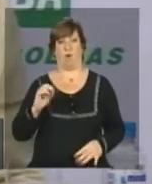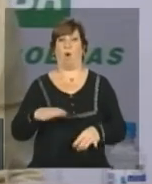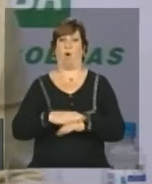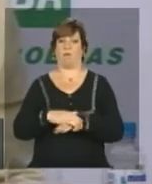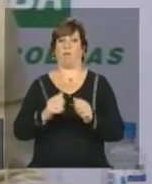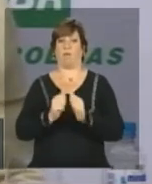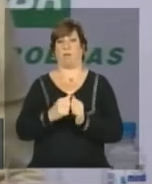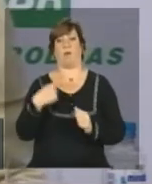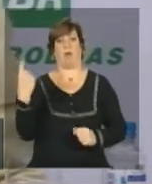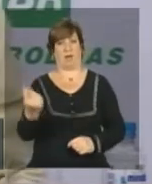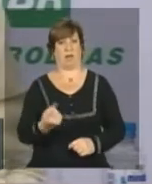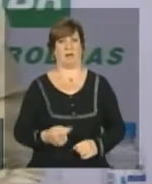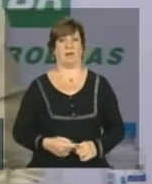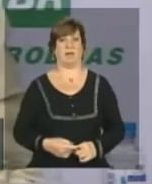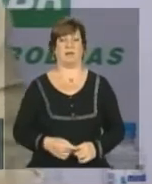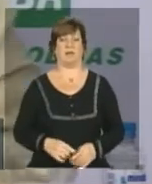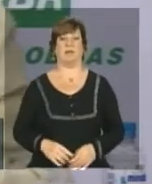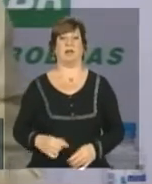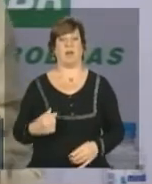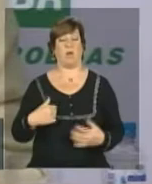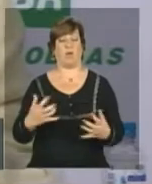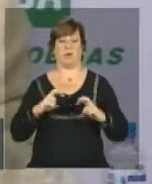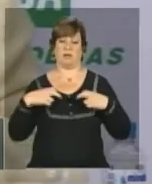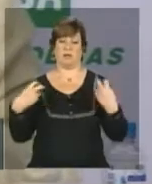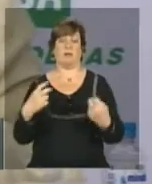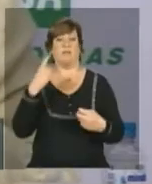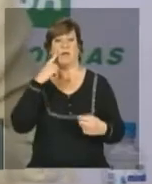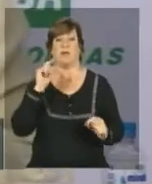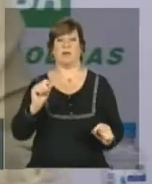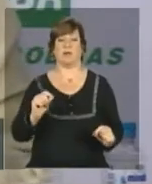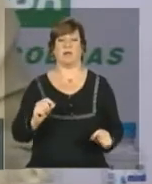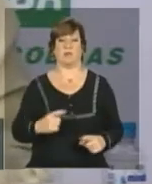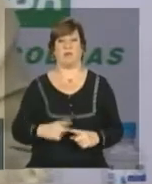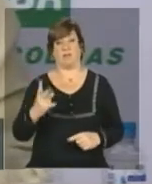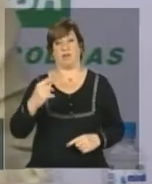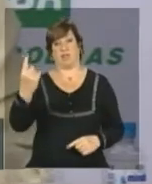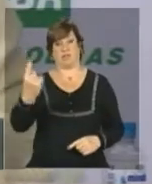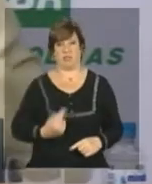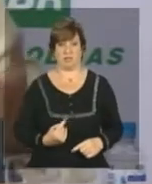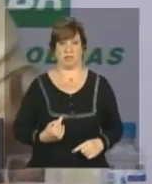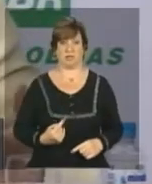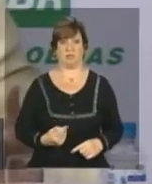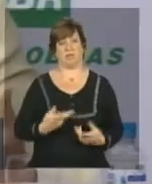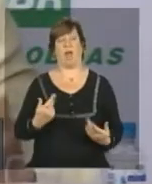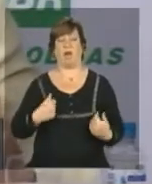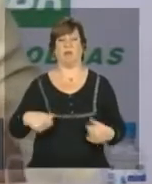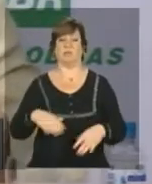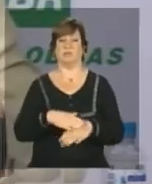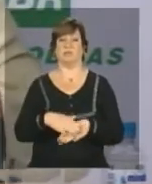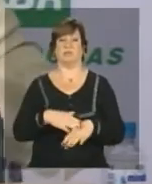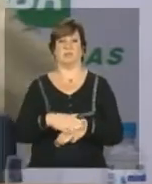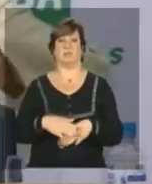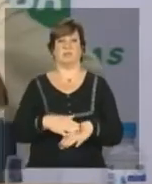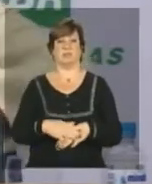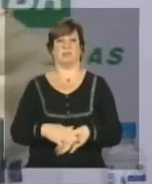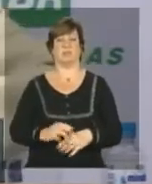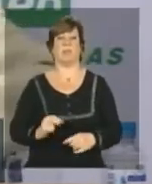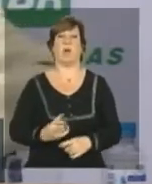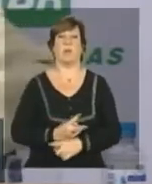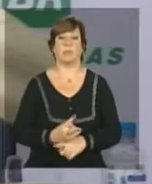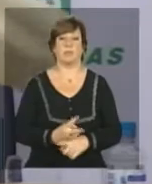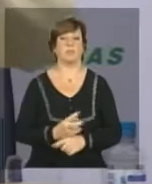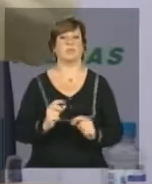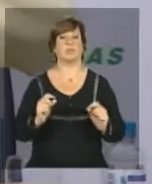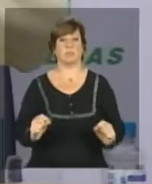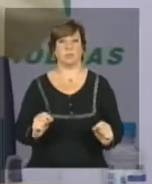eles. Sabe, Sabrina, eu quero sentar e ver. Ele vai chegar para mim e a gente vai conversar na busca do